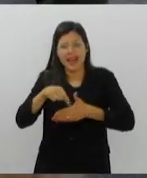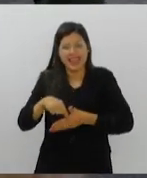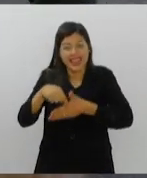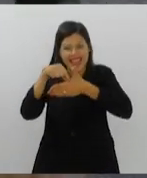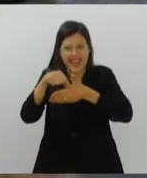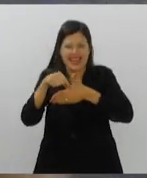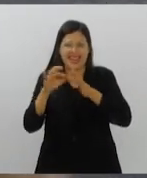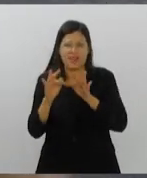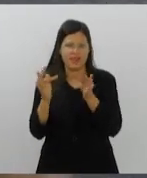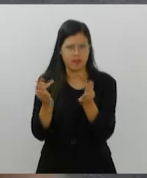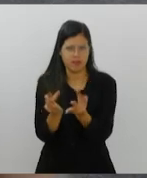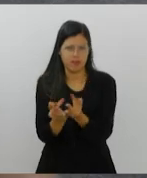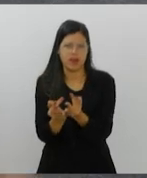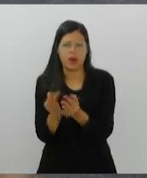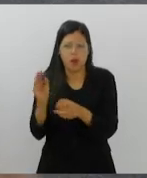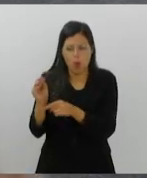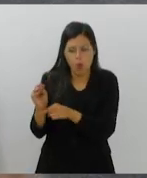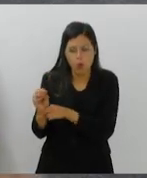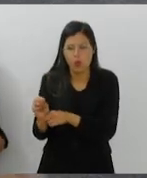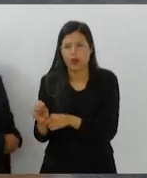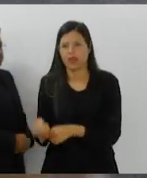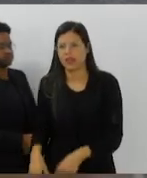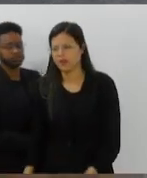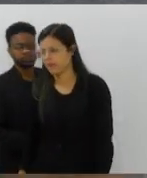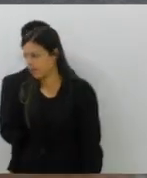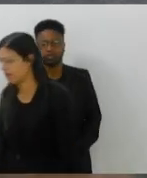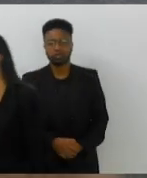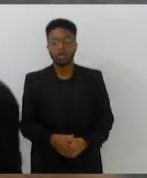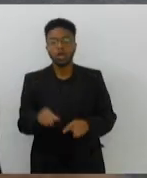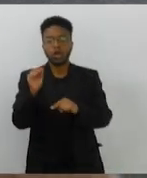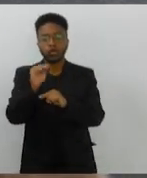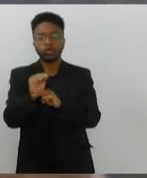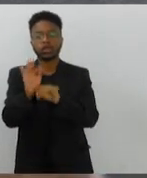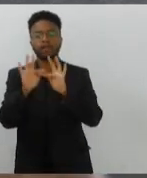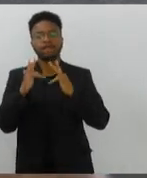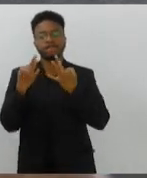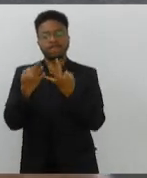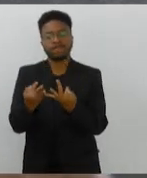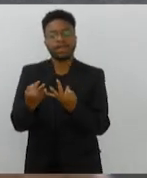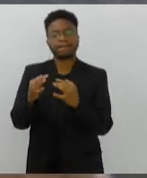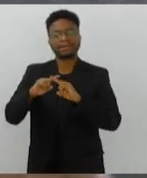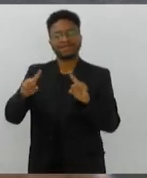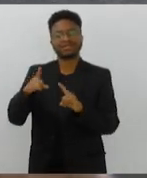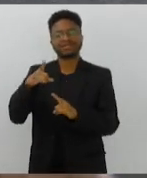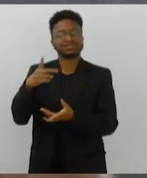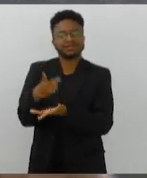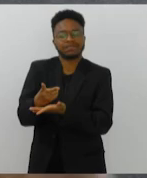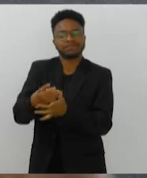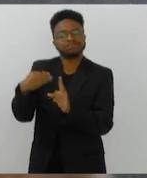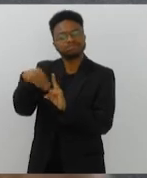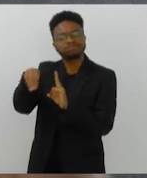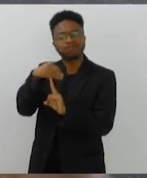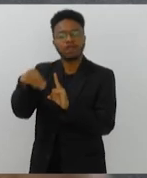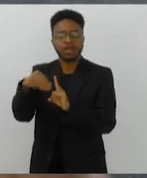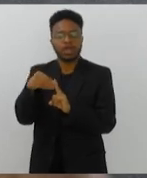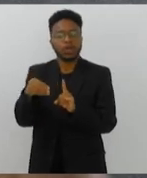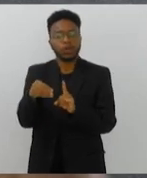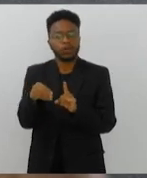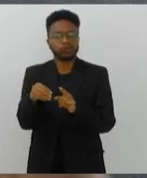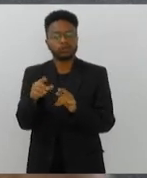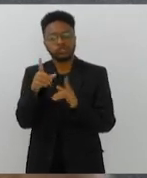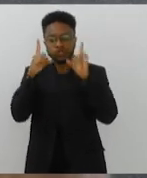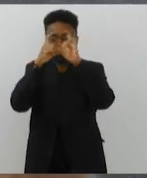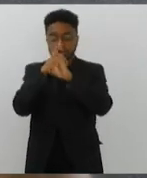Então, tendo que sustentar suas famílias de maneira muito precária e vulnerável. Então, nesse sentido, é fundamental que